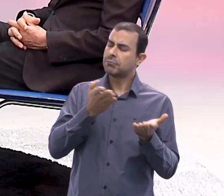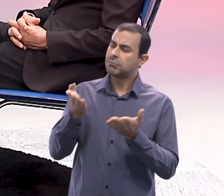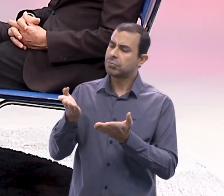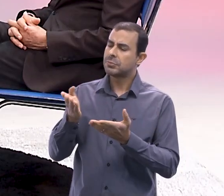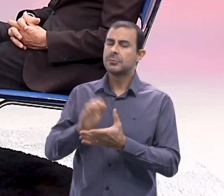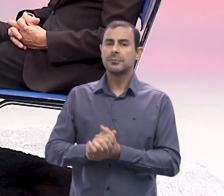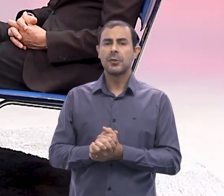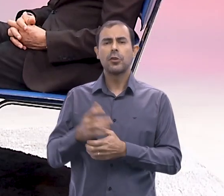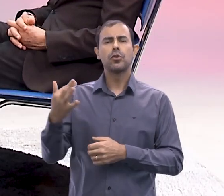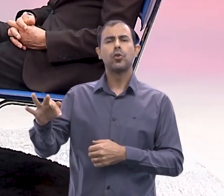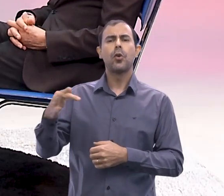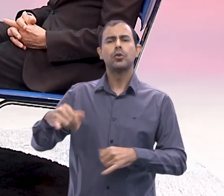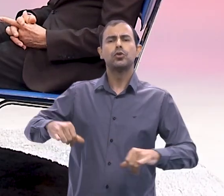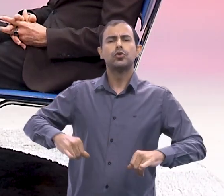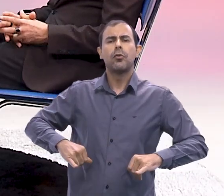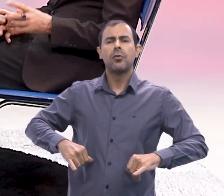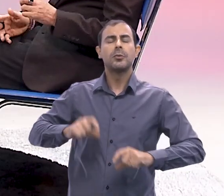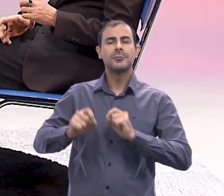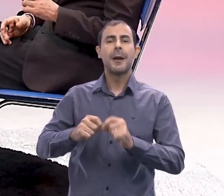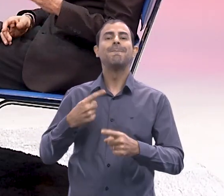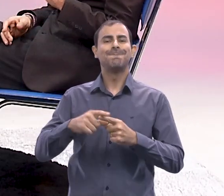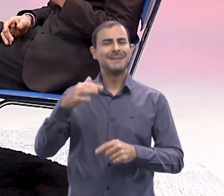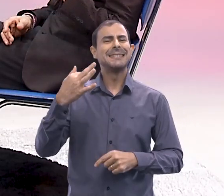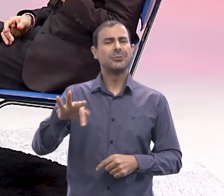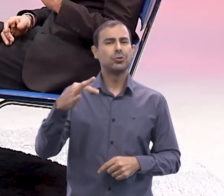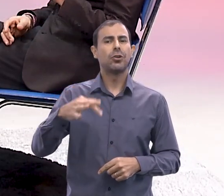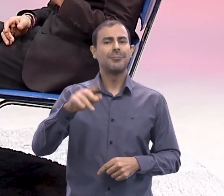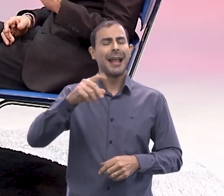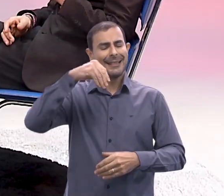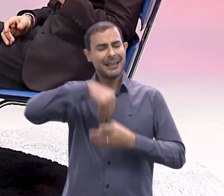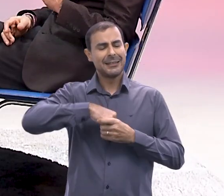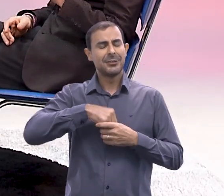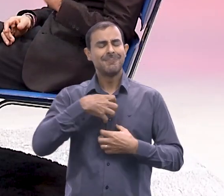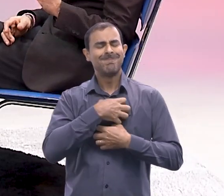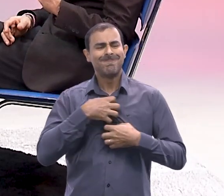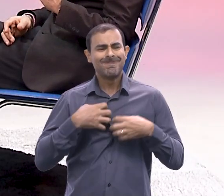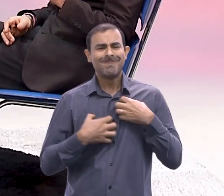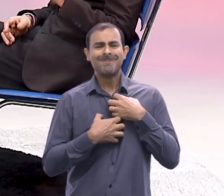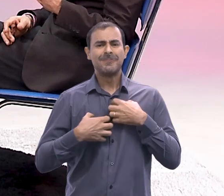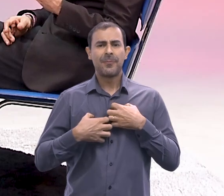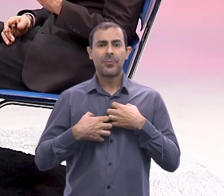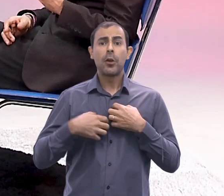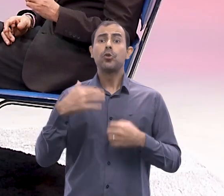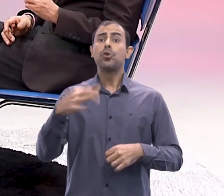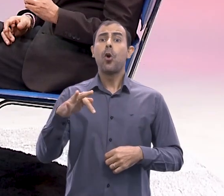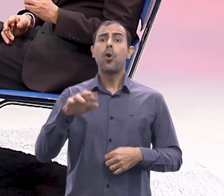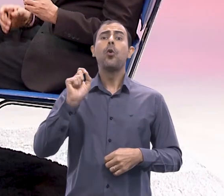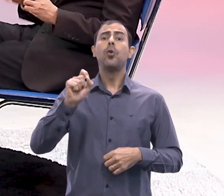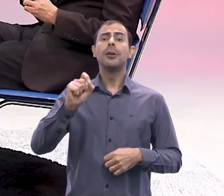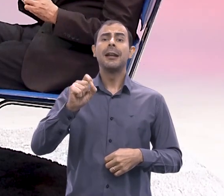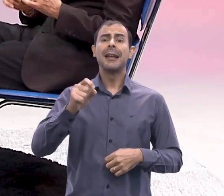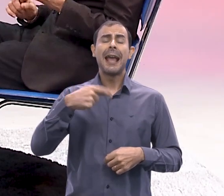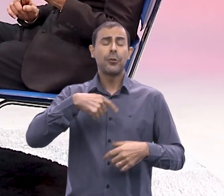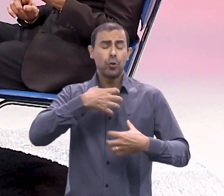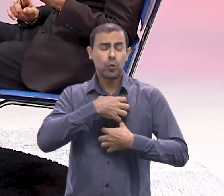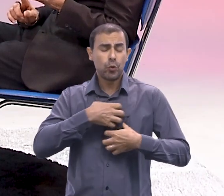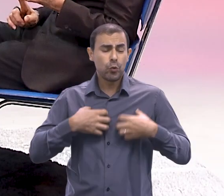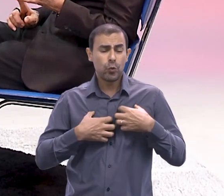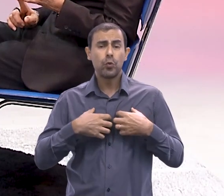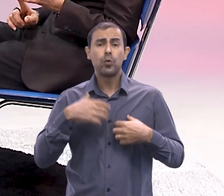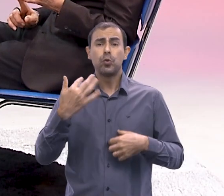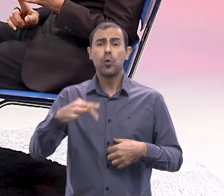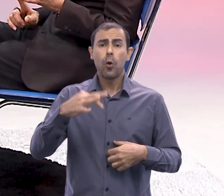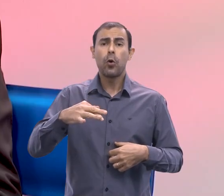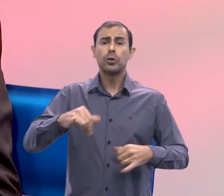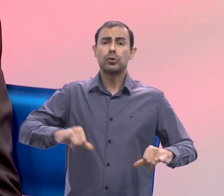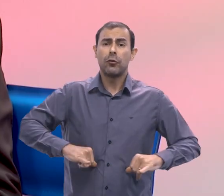dor do próximo, né, Edilson? A dor, porque a dor é o sentimento mais íntimo que uma pessoa tem. E quando a gente fala em dor, nós estamos falando dor da